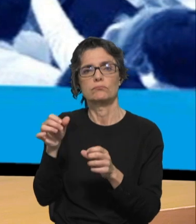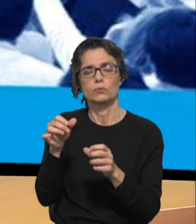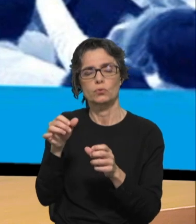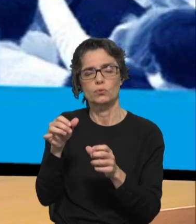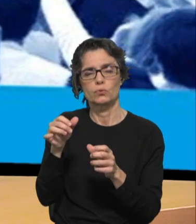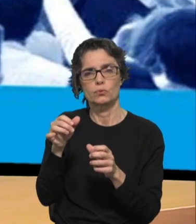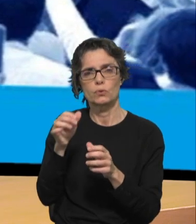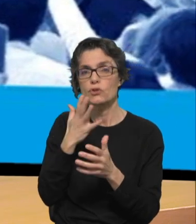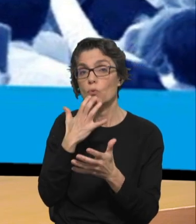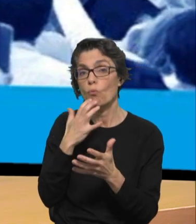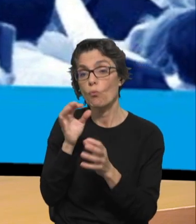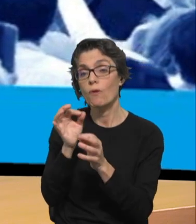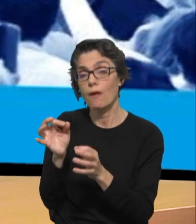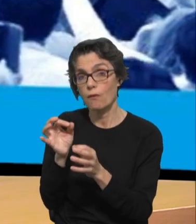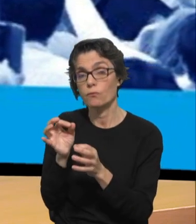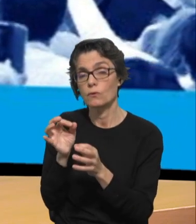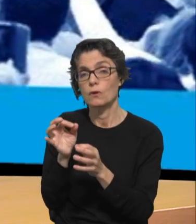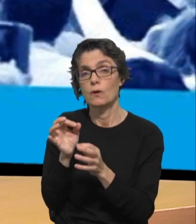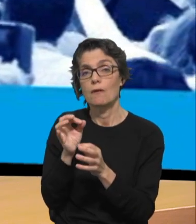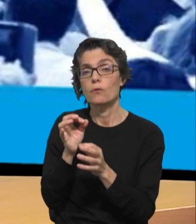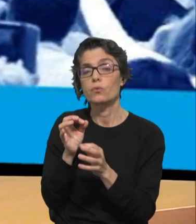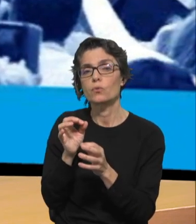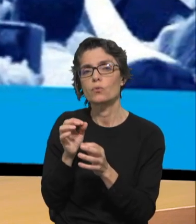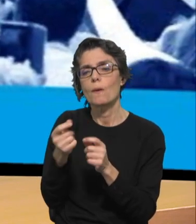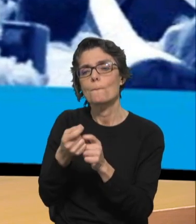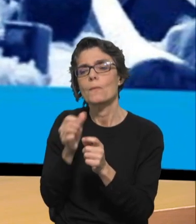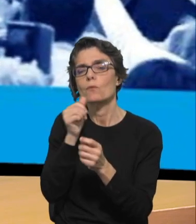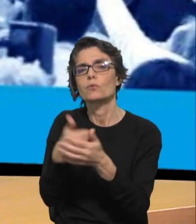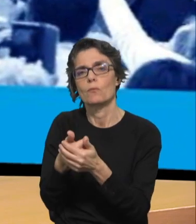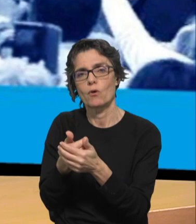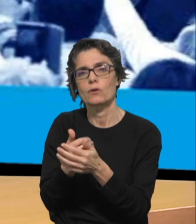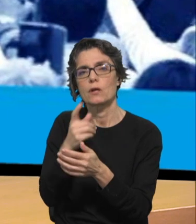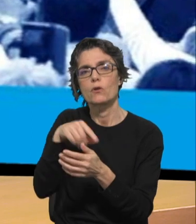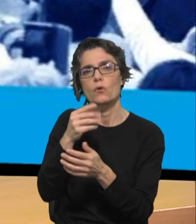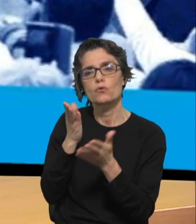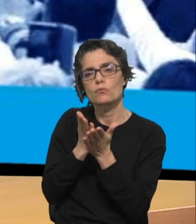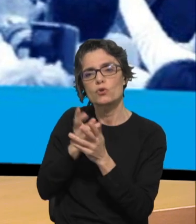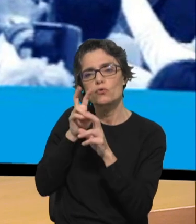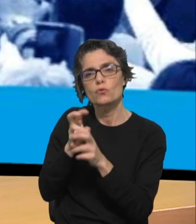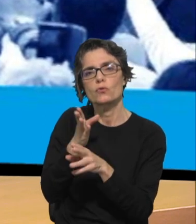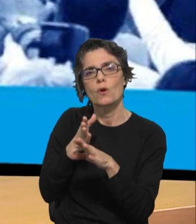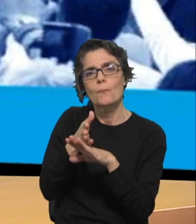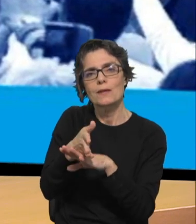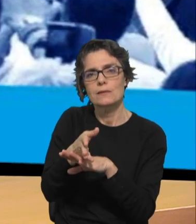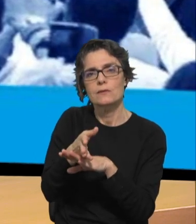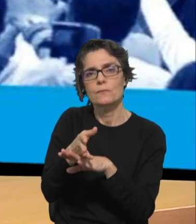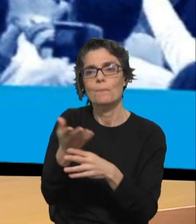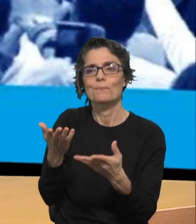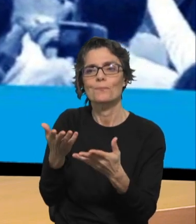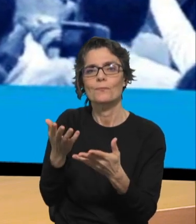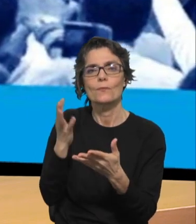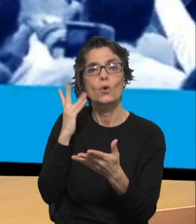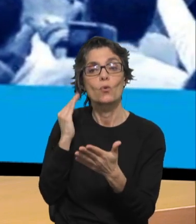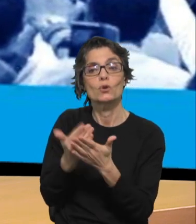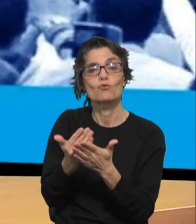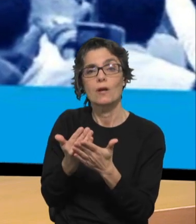trabalho sensacional de monitorização daquilo que é o acesso aos cuidados paliativos no nosso país. E os números não são bons. Os números mostram-nos